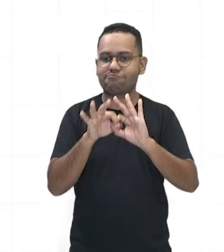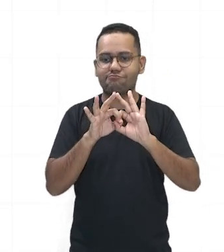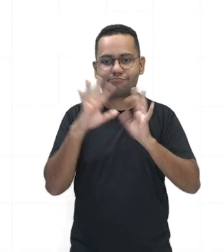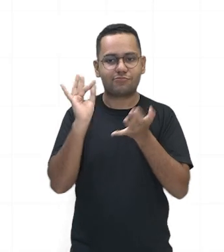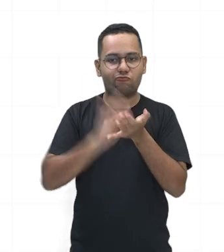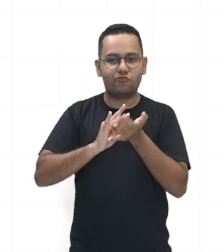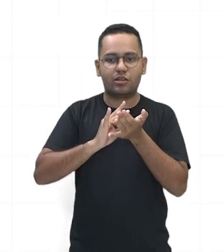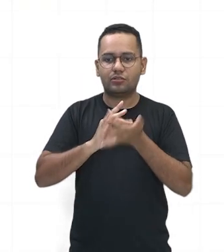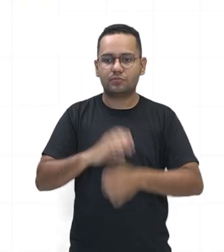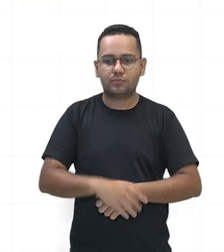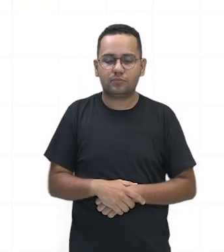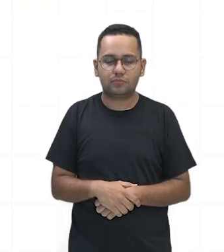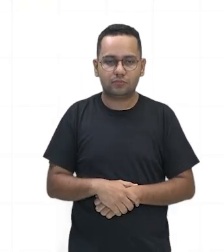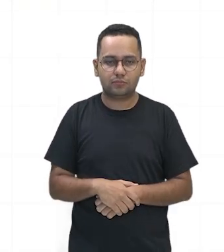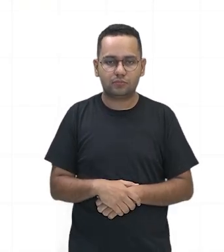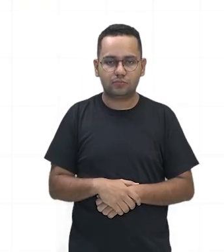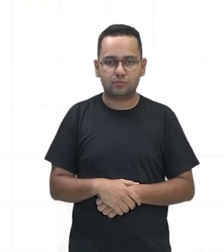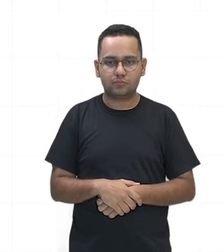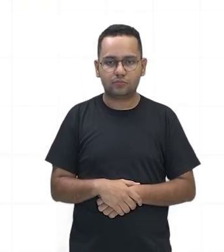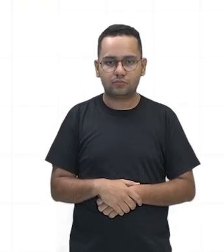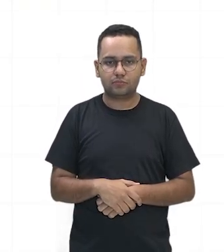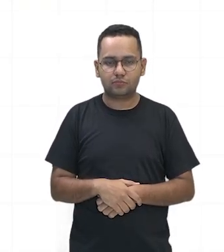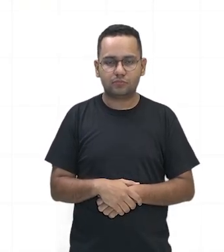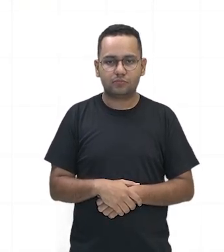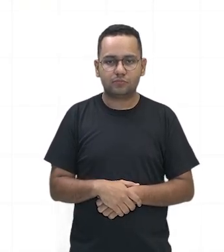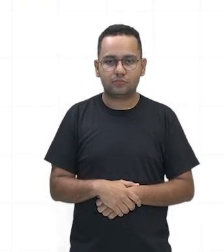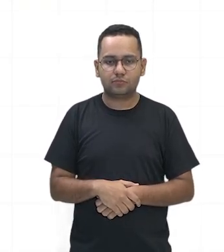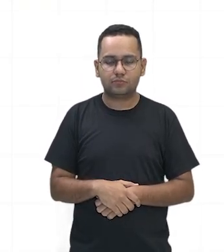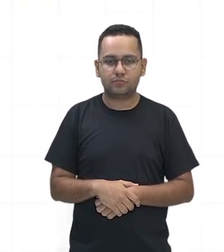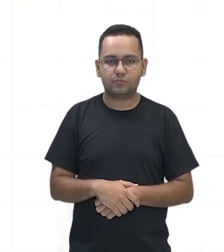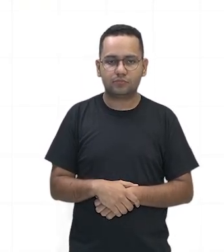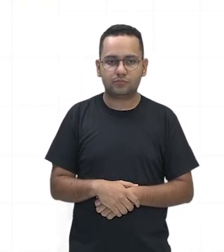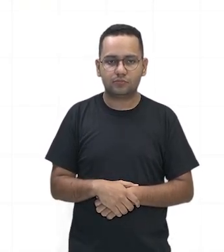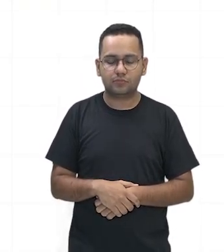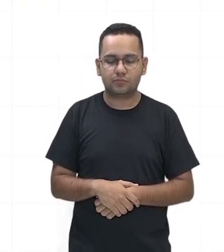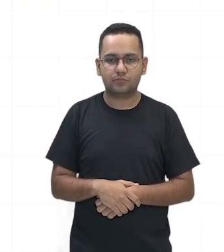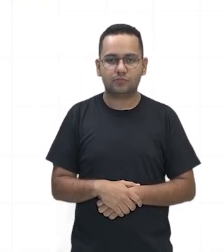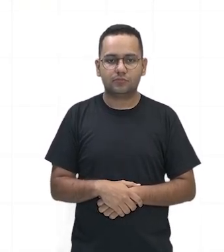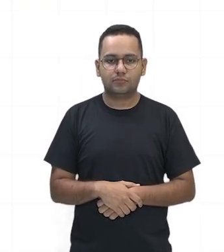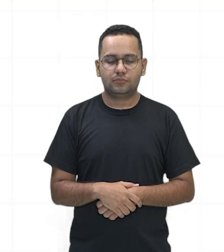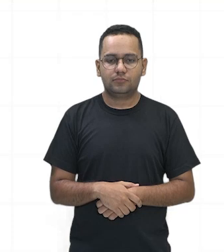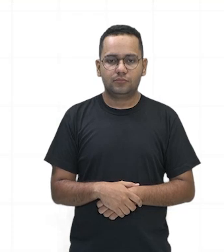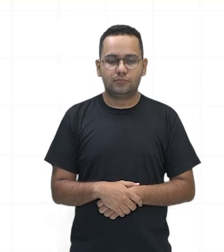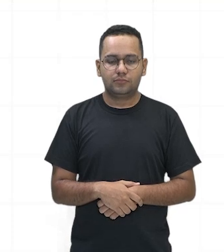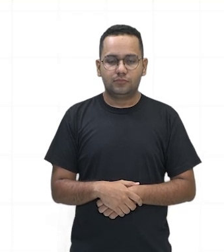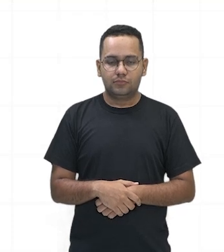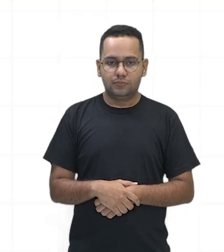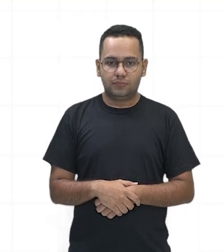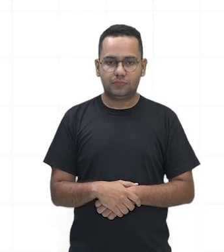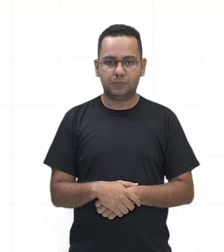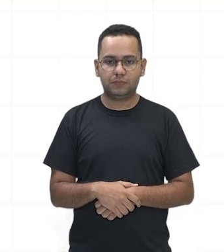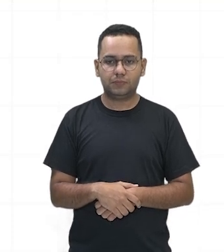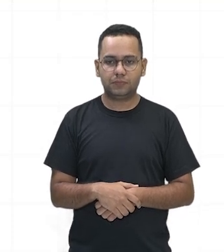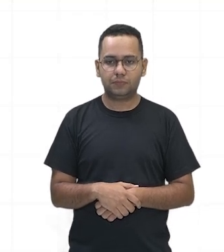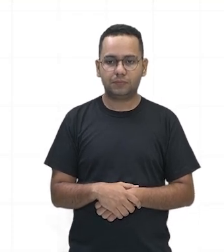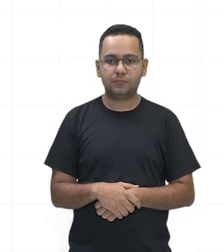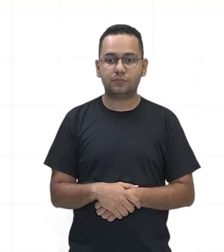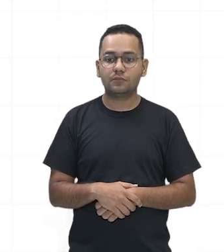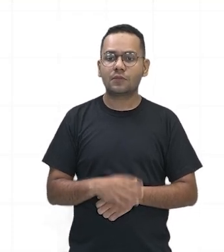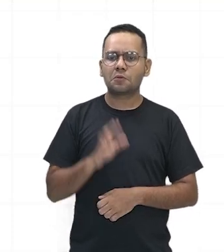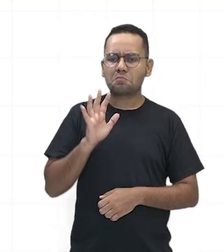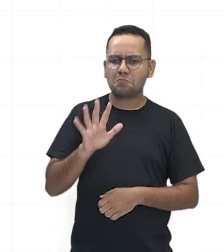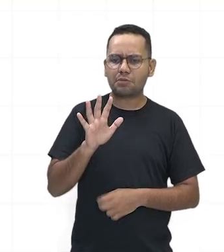interessante, nessa cartela aqui, né? Quando nós pensamos em ecologia e religião, tem